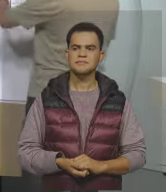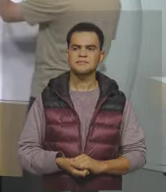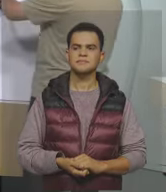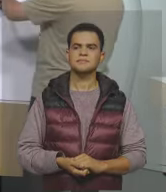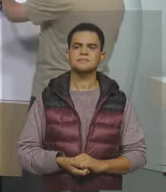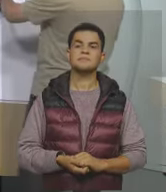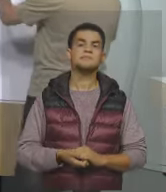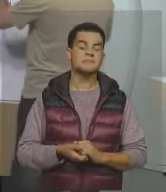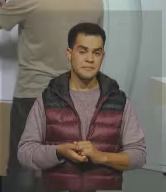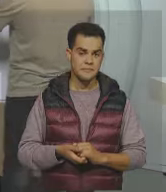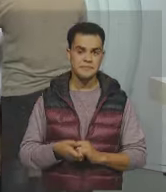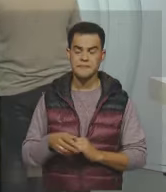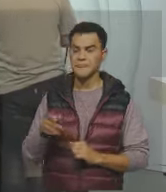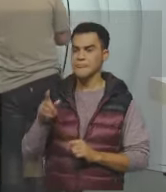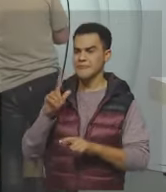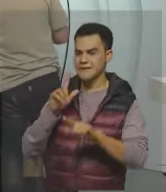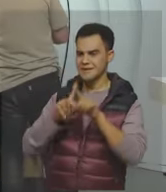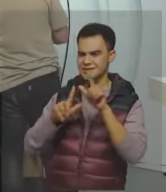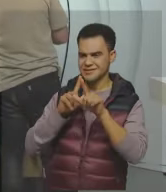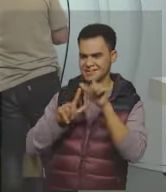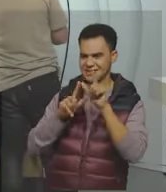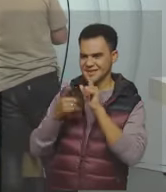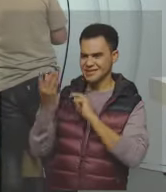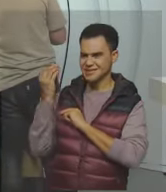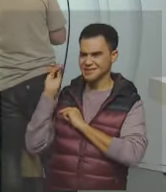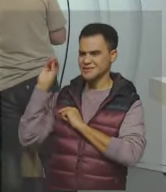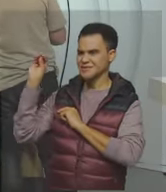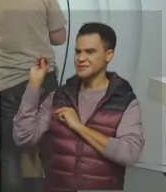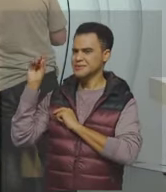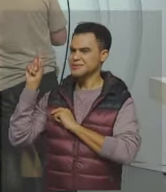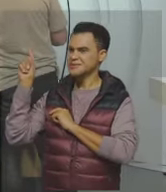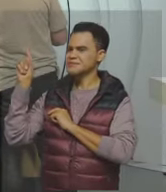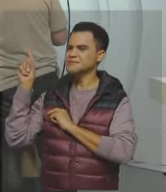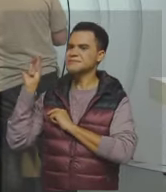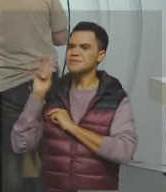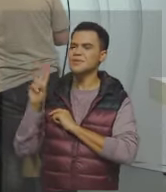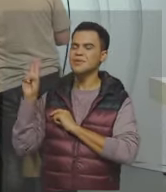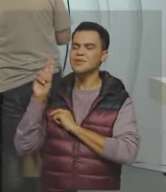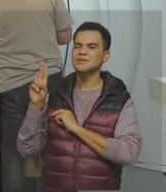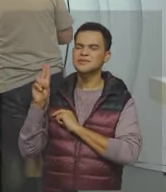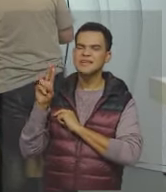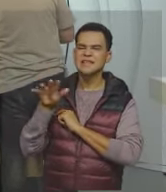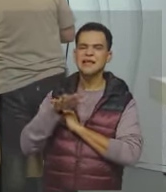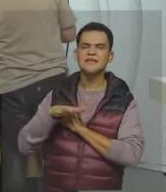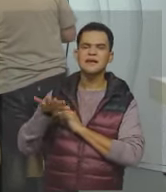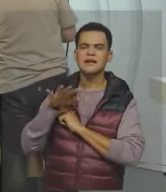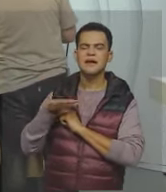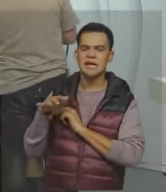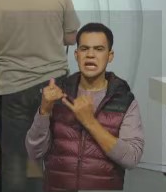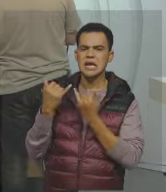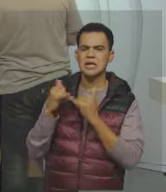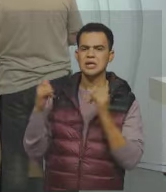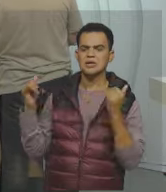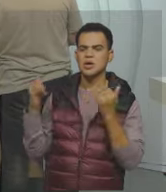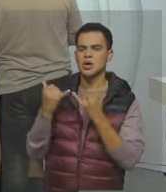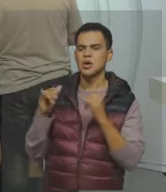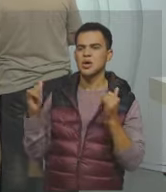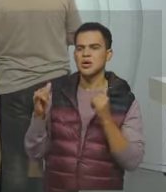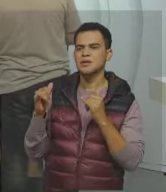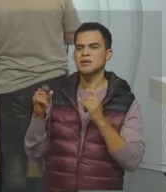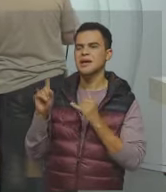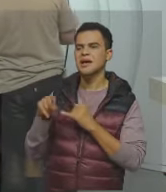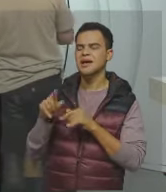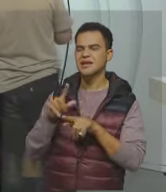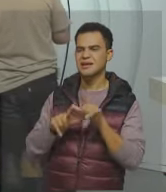Essa letra que está aqui, gente, só para vocês entenderem, é uma letra usada na eletrônica também, é a chamada letra epsilon.